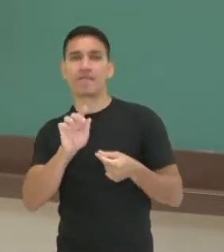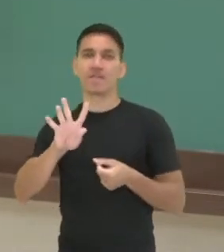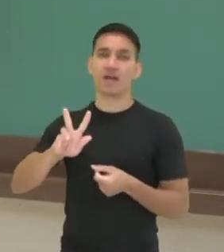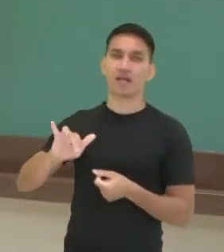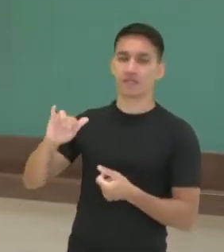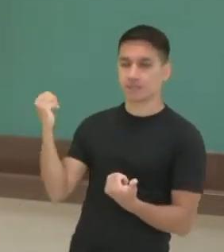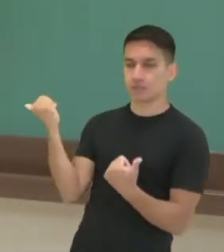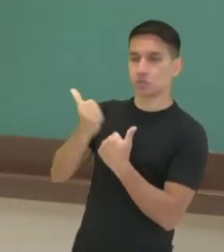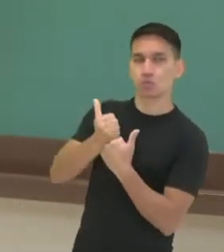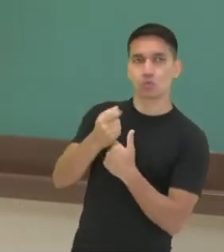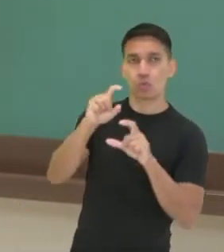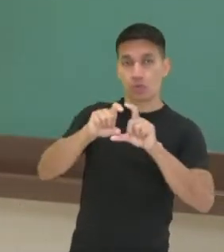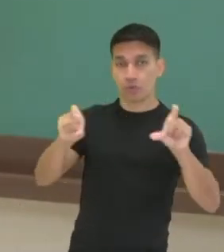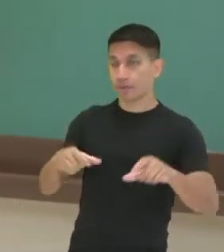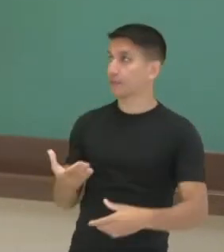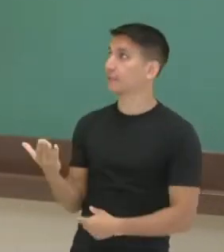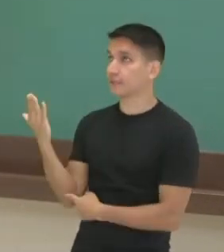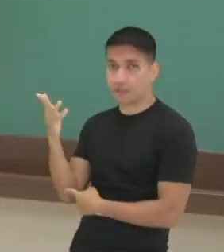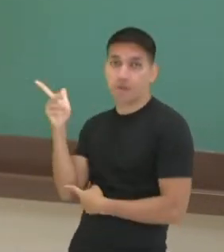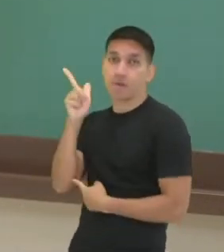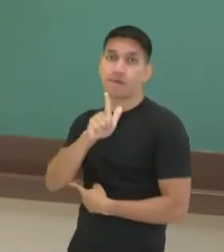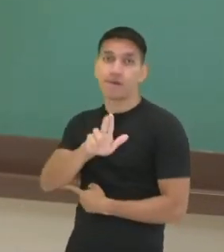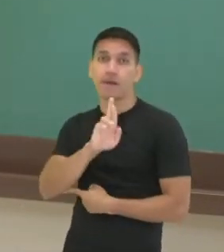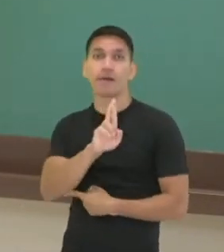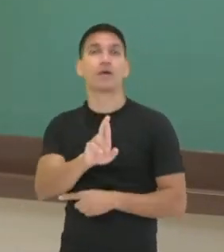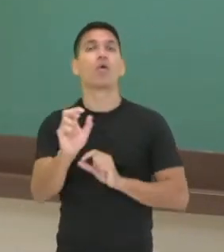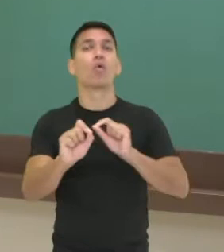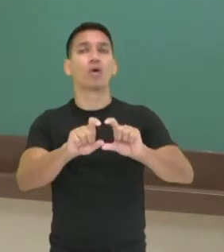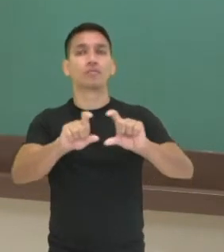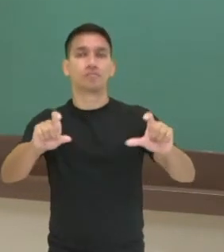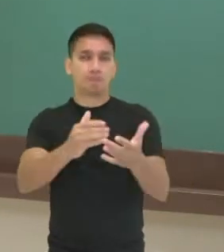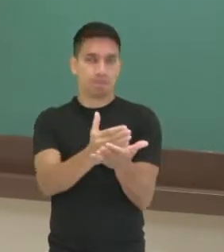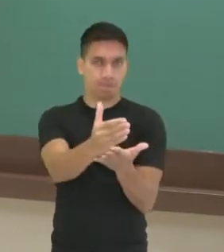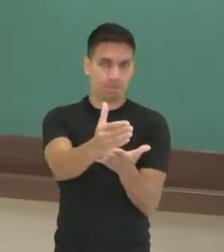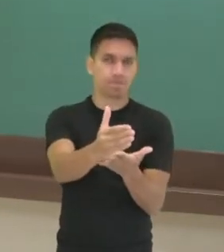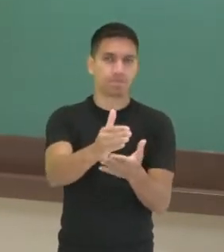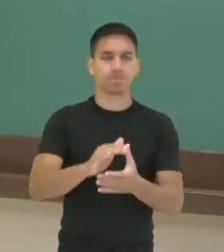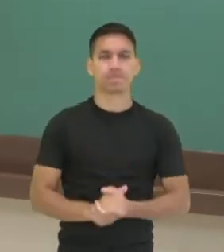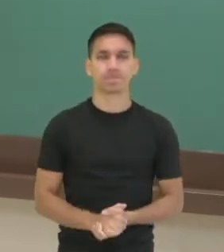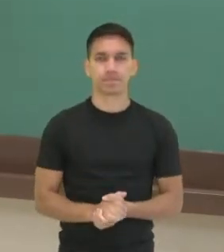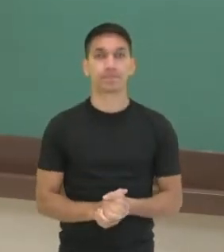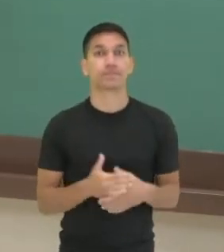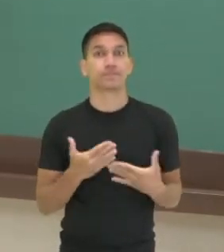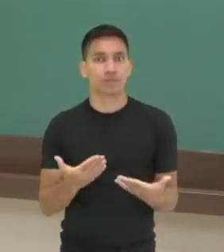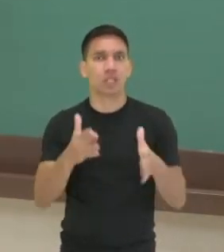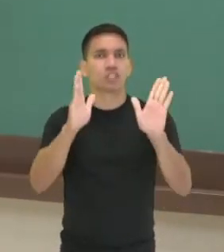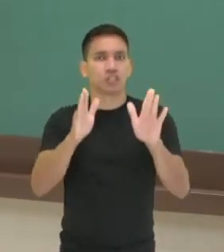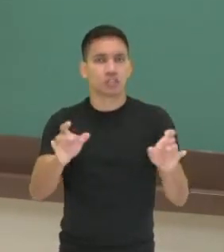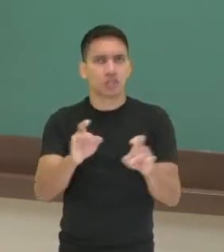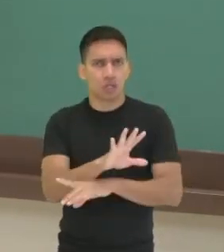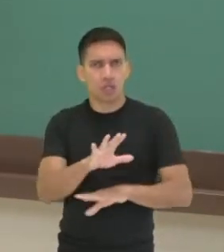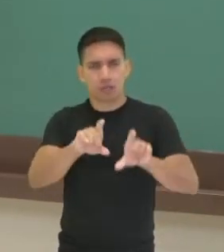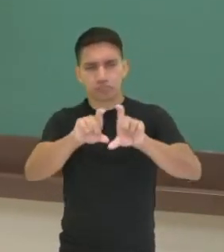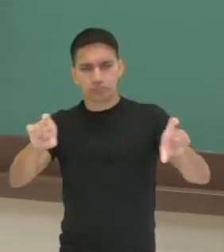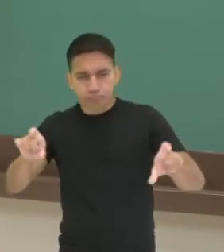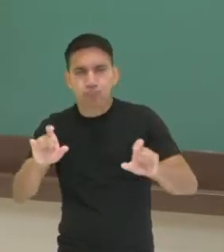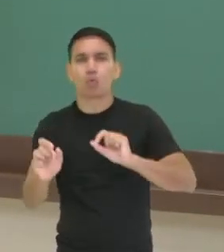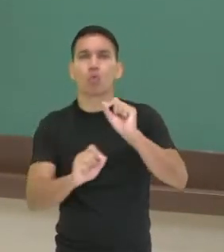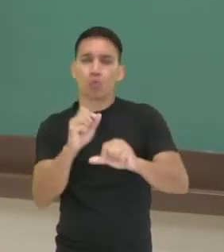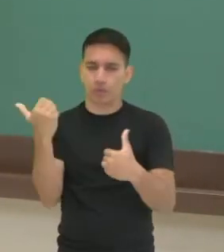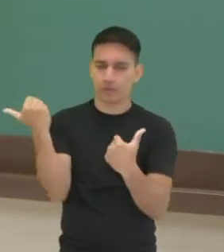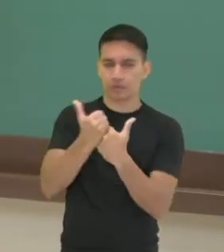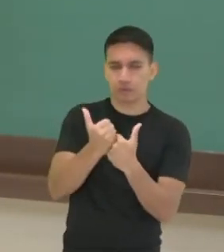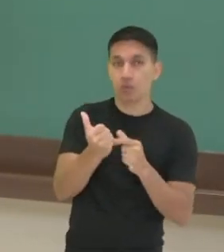substituição aqui e vamos ter daí a equação fundamental. Bem, tendo isso, fazendo essa